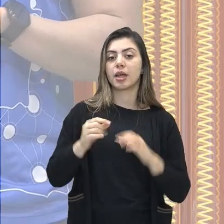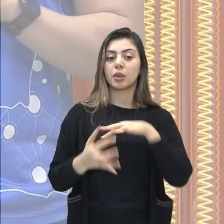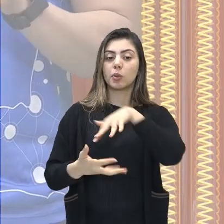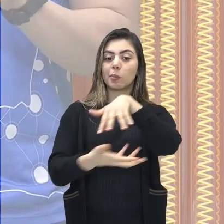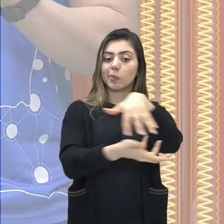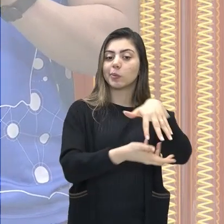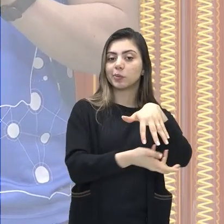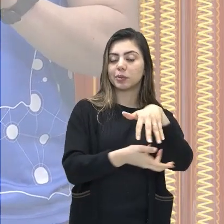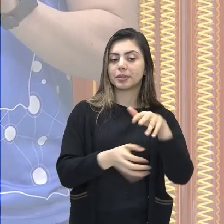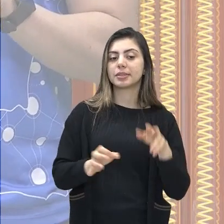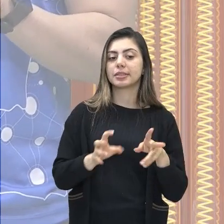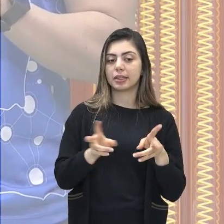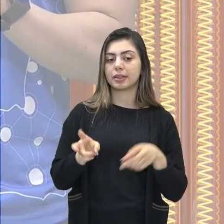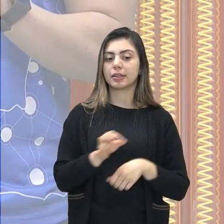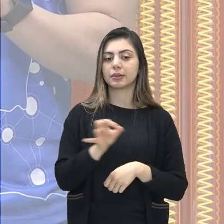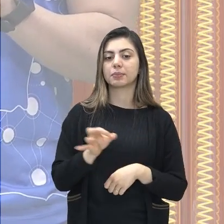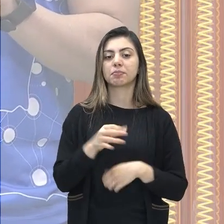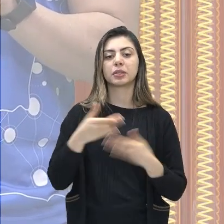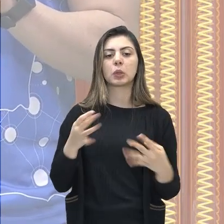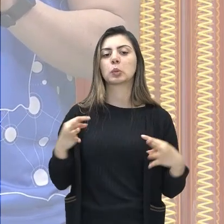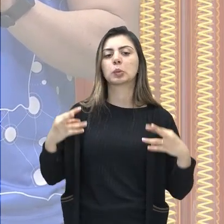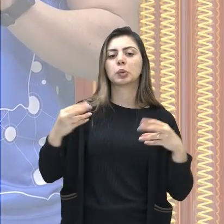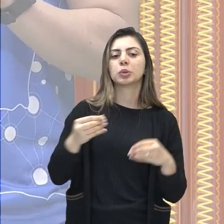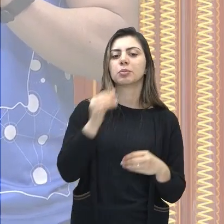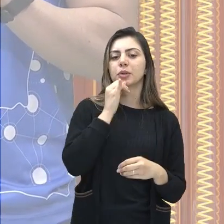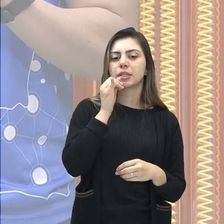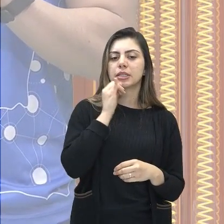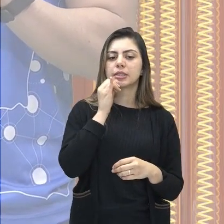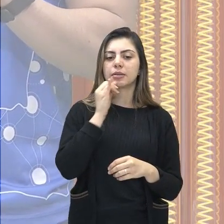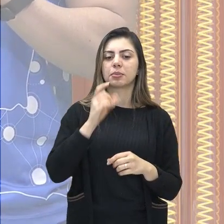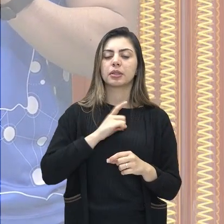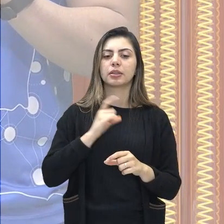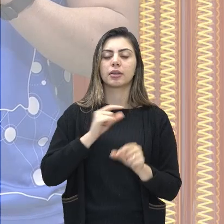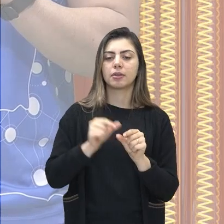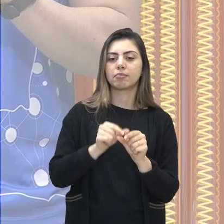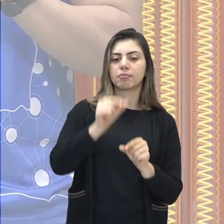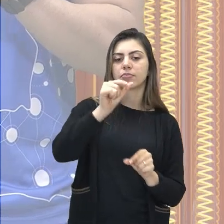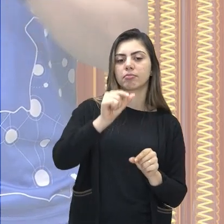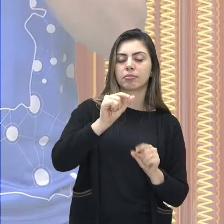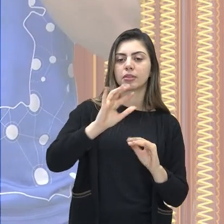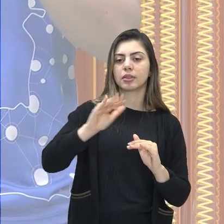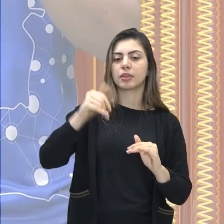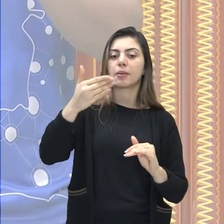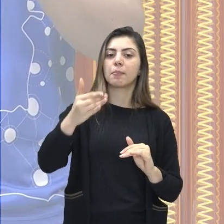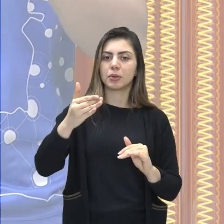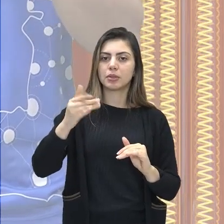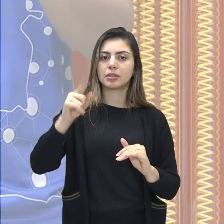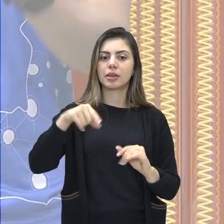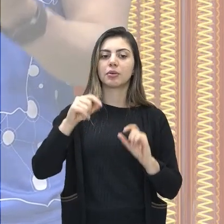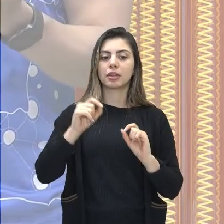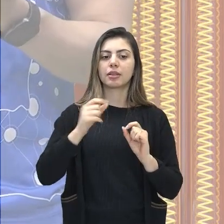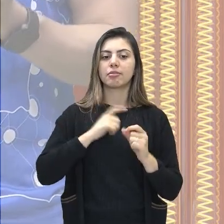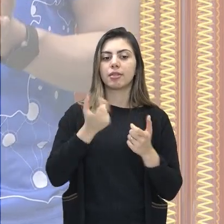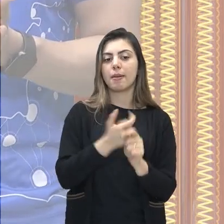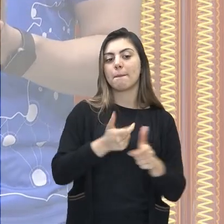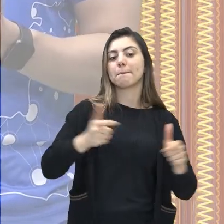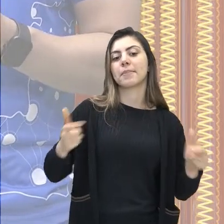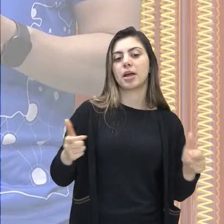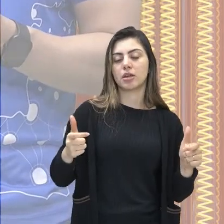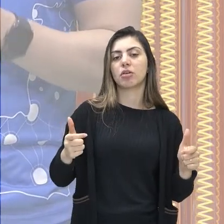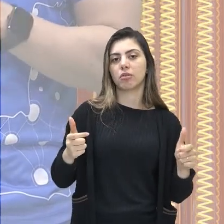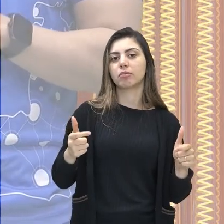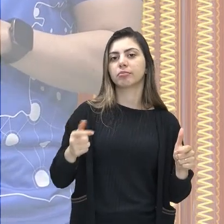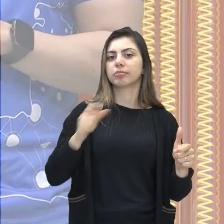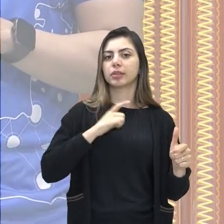ali? Tudo que passa dessa linha é aquilo que é a mais, o que a gente tem a mais aqui na